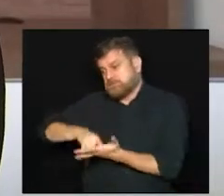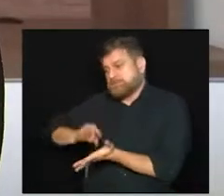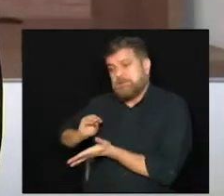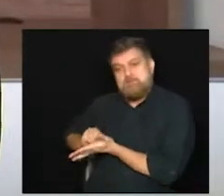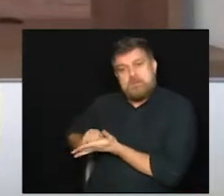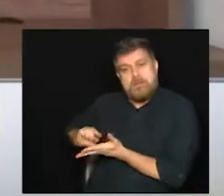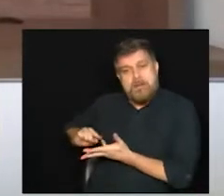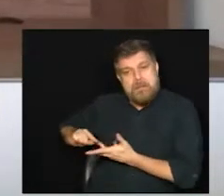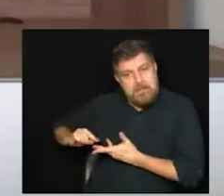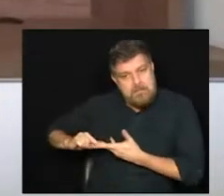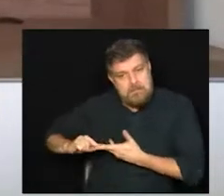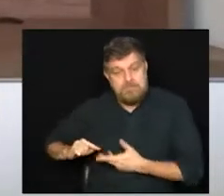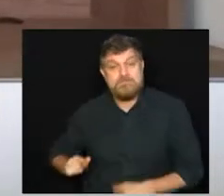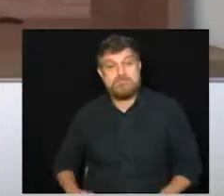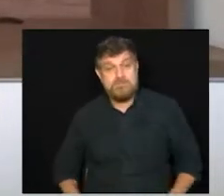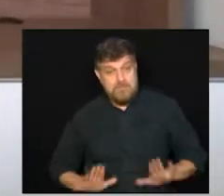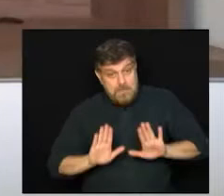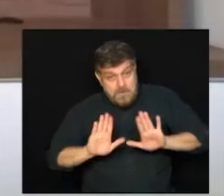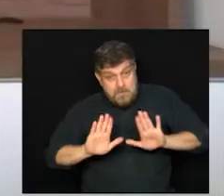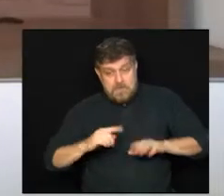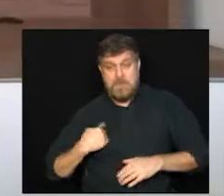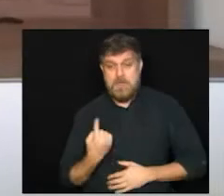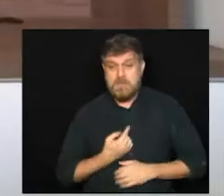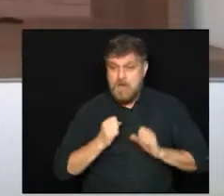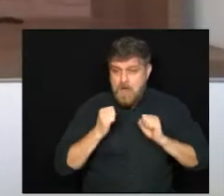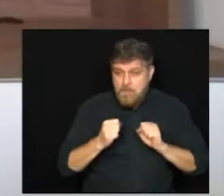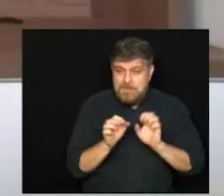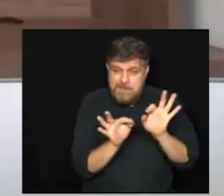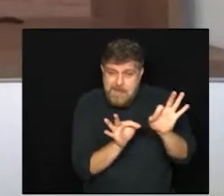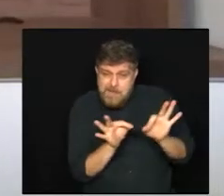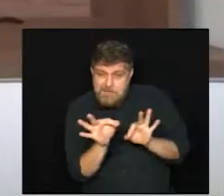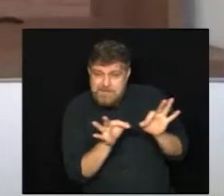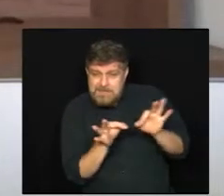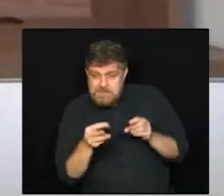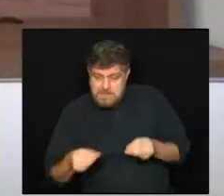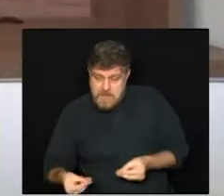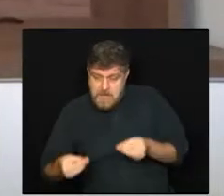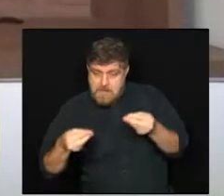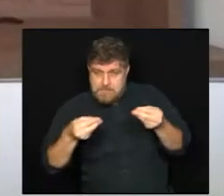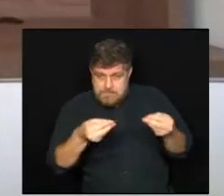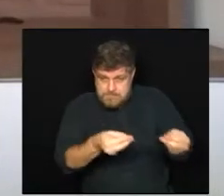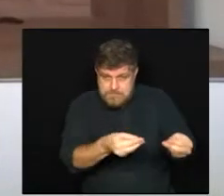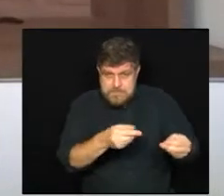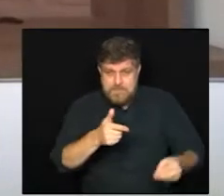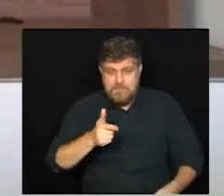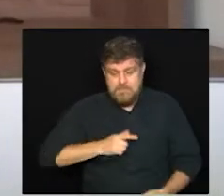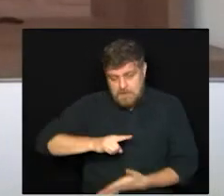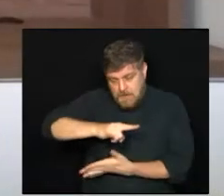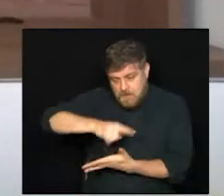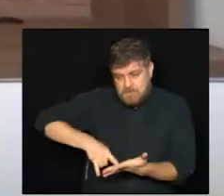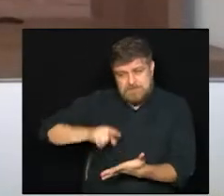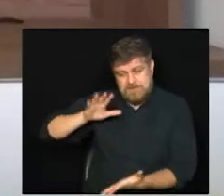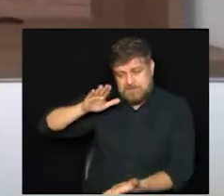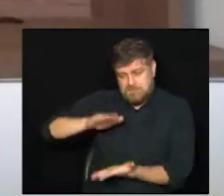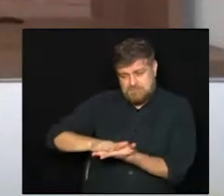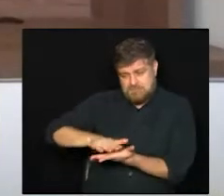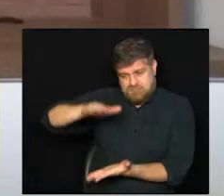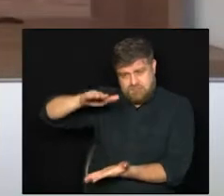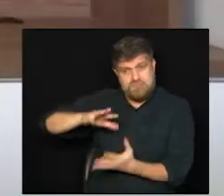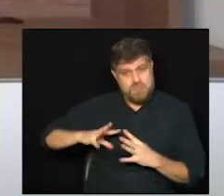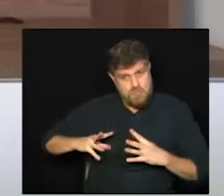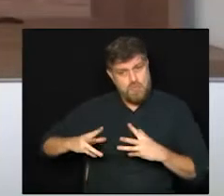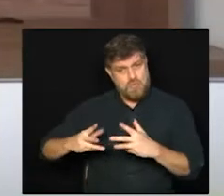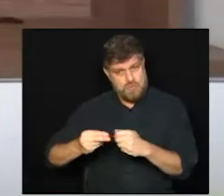alguma renda, tá? Mas a gente pode planejar a entrega dessa declaração com toda a documentação necessária